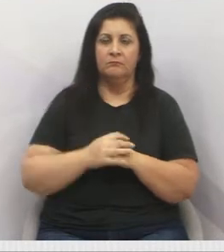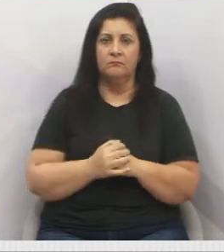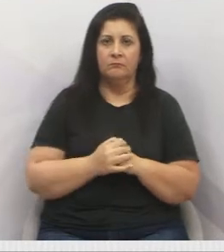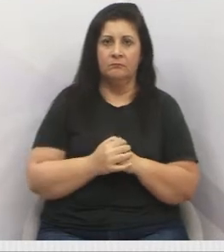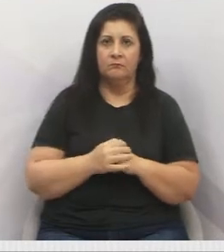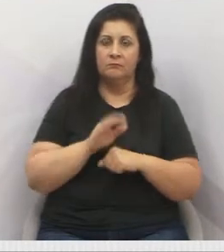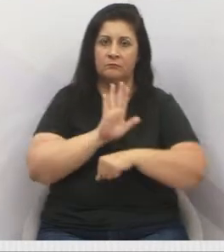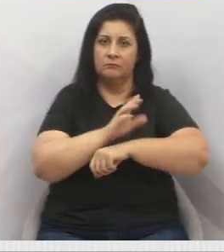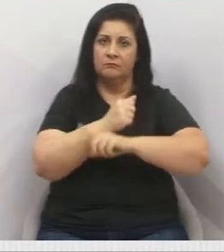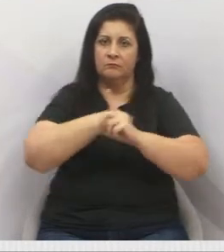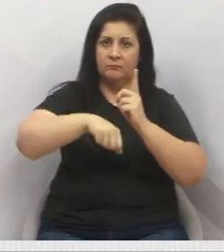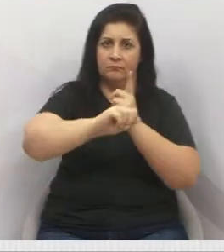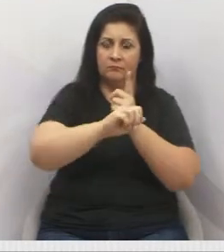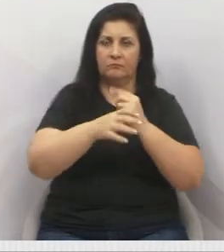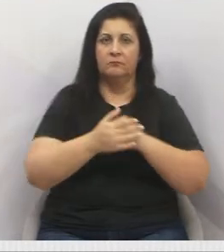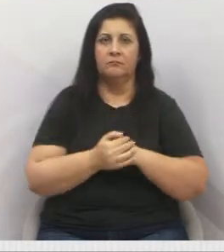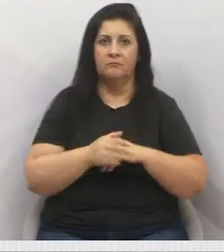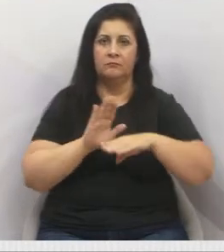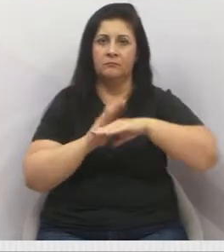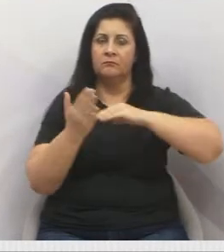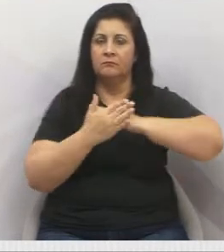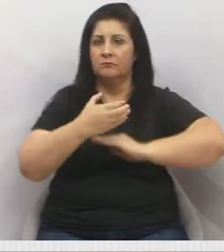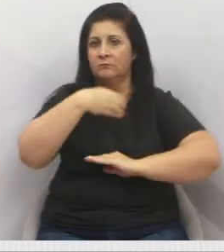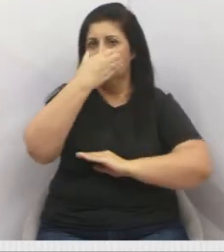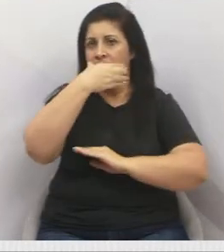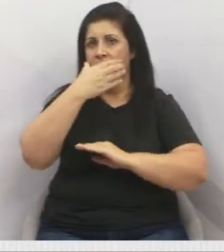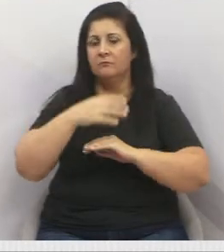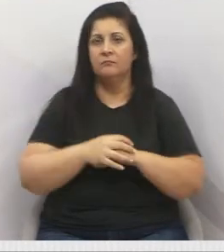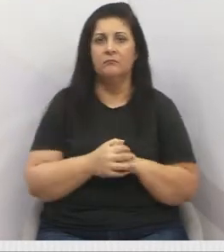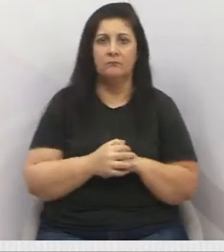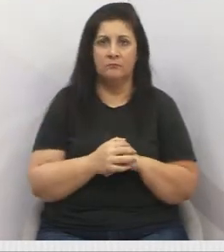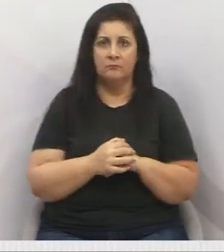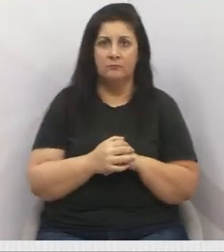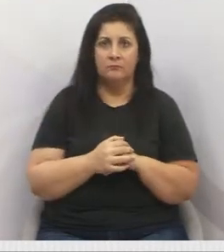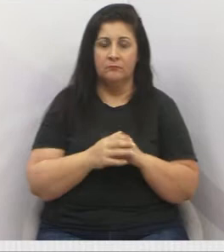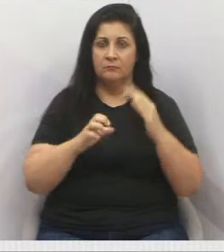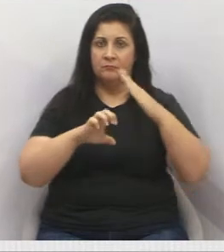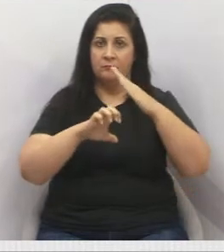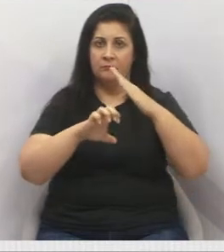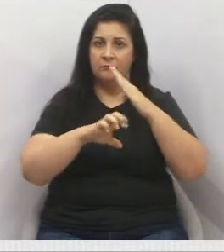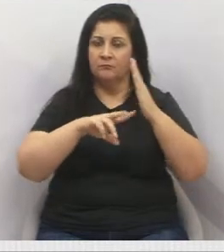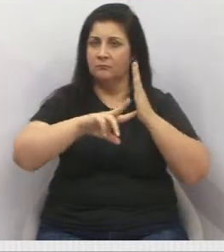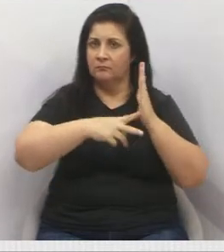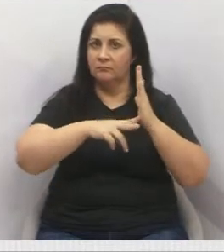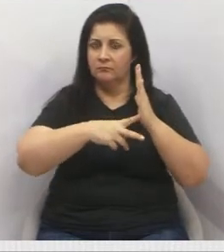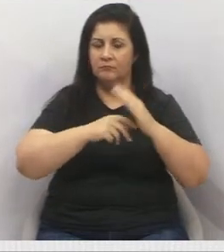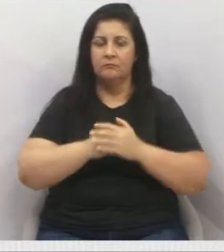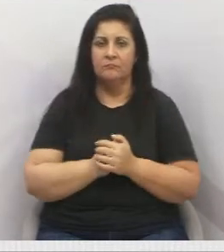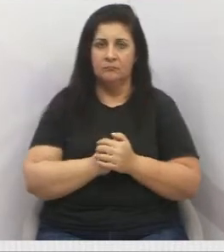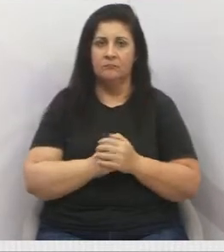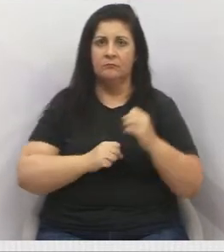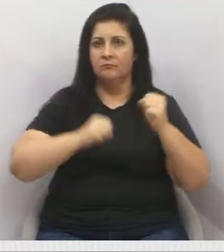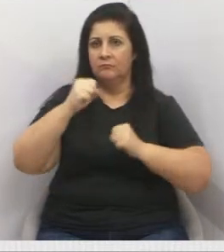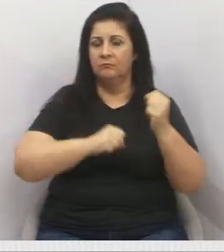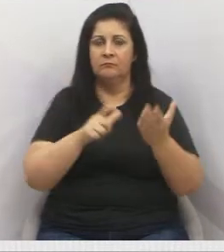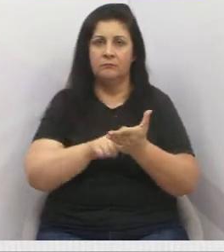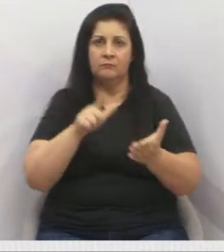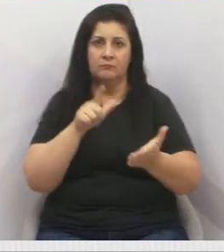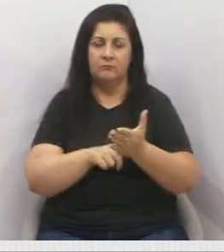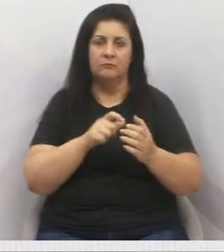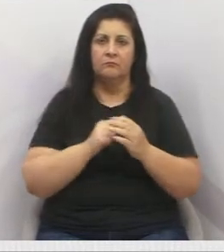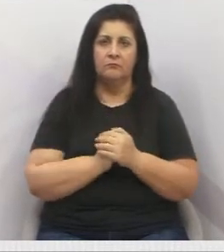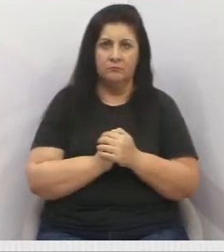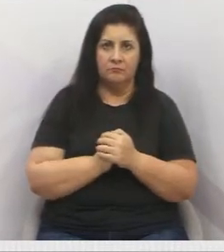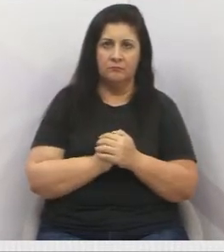Movimentos populares, Jardim Paraíso e Jardim Holanda, entidades de classe sindical, Sindicato dos Papeleiros, empresas ou